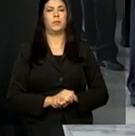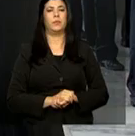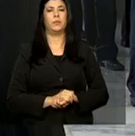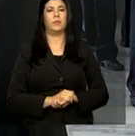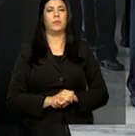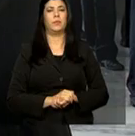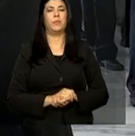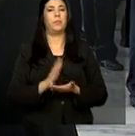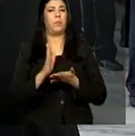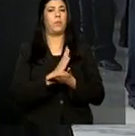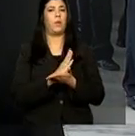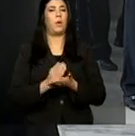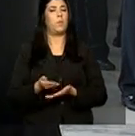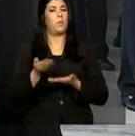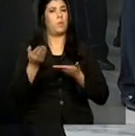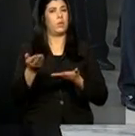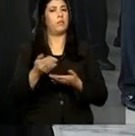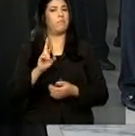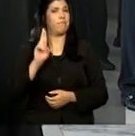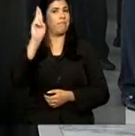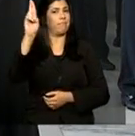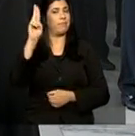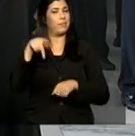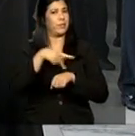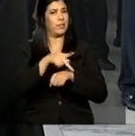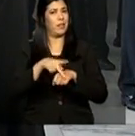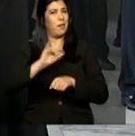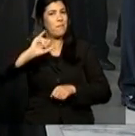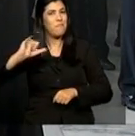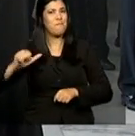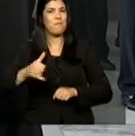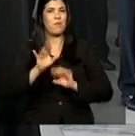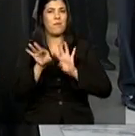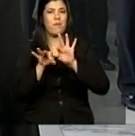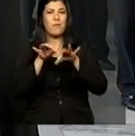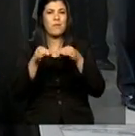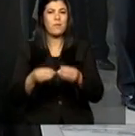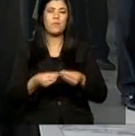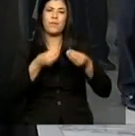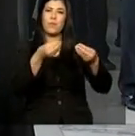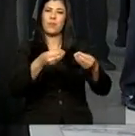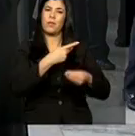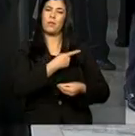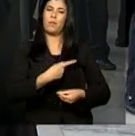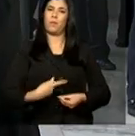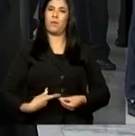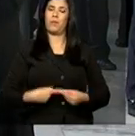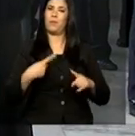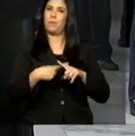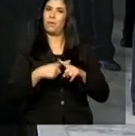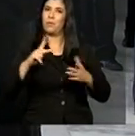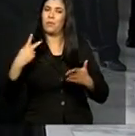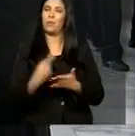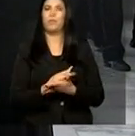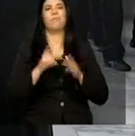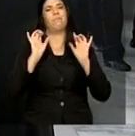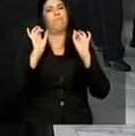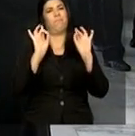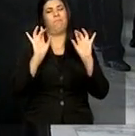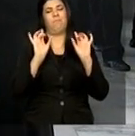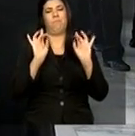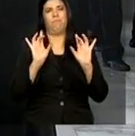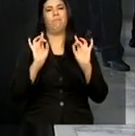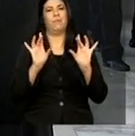Alguns dos representantes aproveitam, inclusive, para dar alguns presentes à presidente, né? Tendo em vista o momento que deve ser